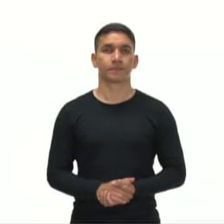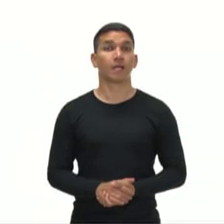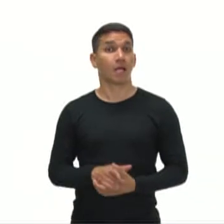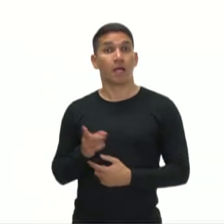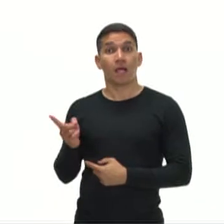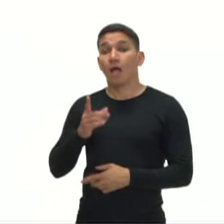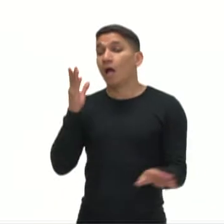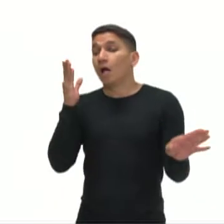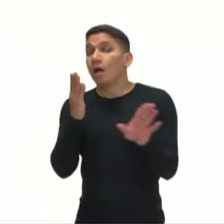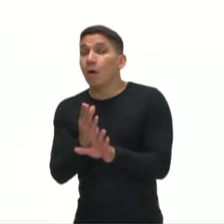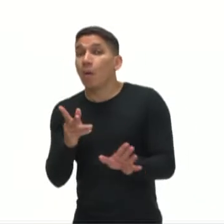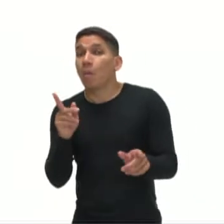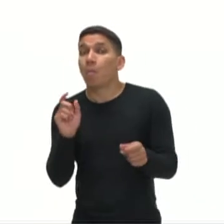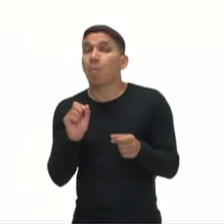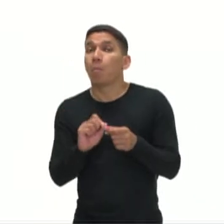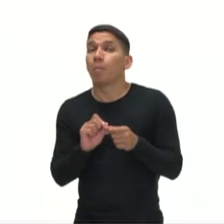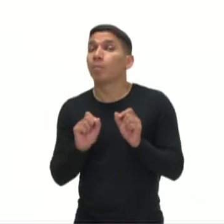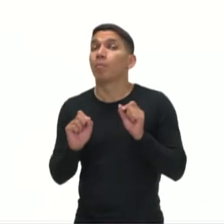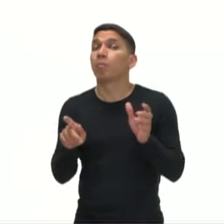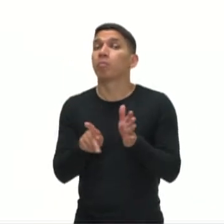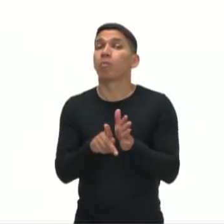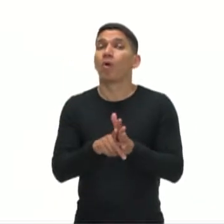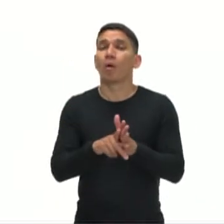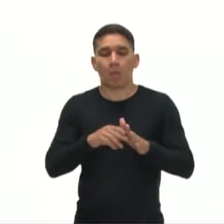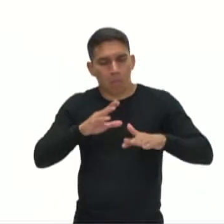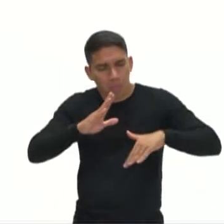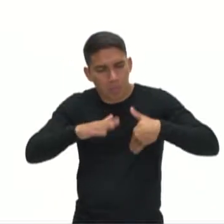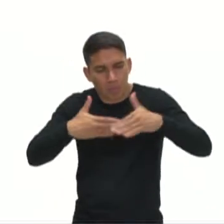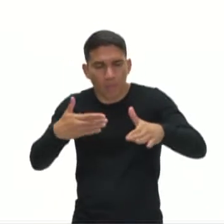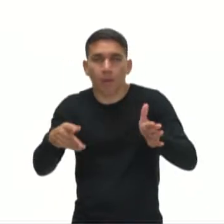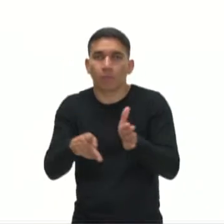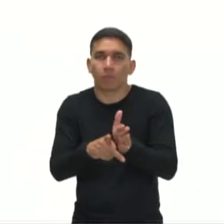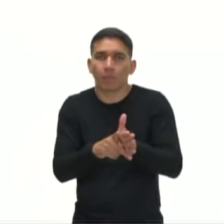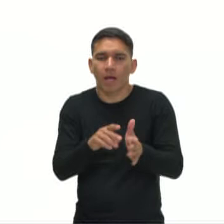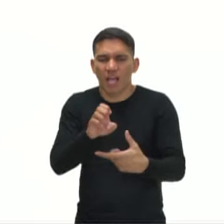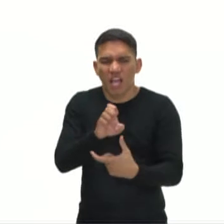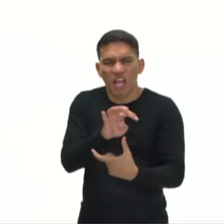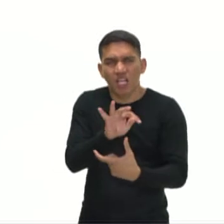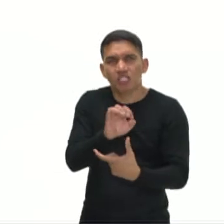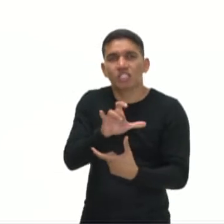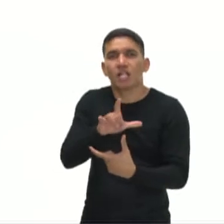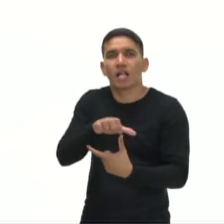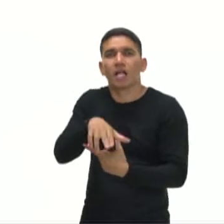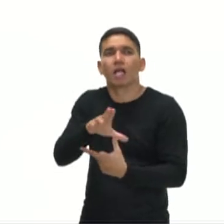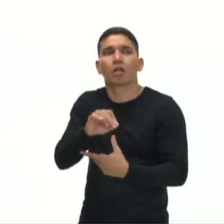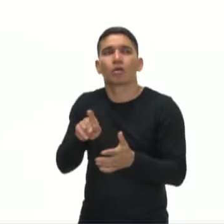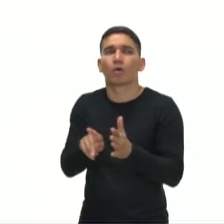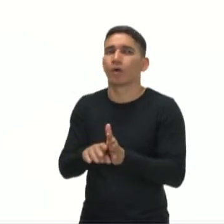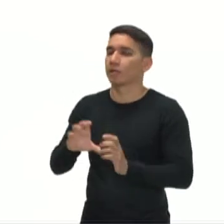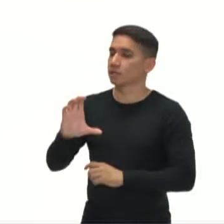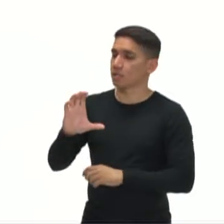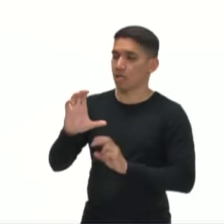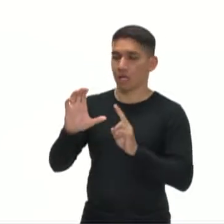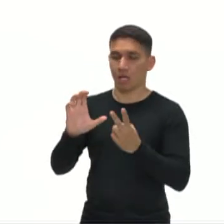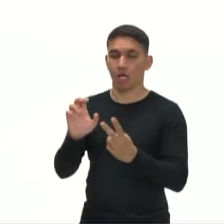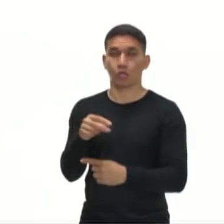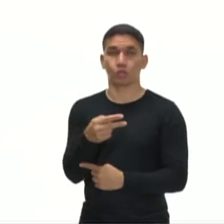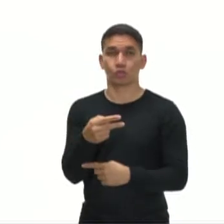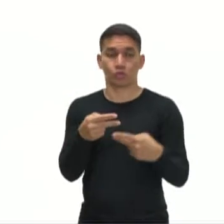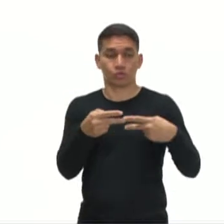é obtido através da polimerização do etileno, de fórmula química CH2, dupla ligação entre os